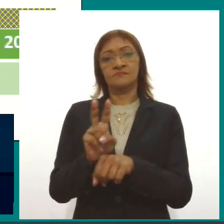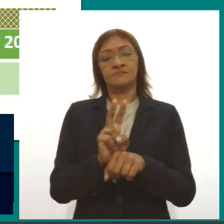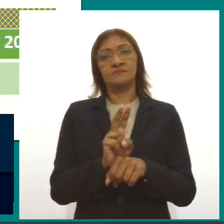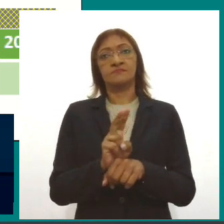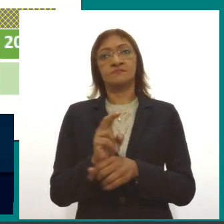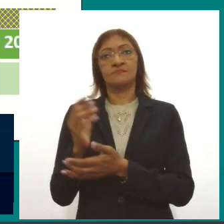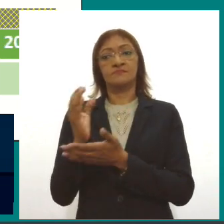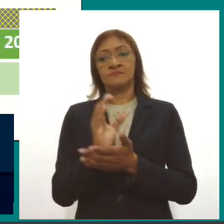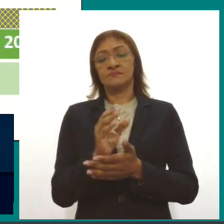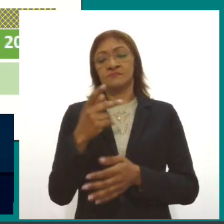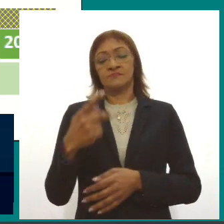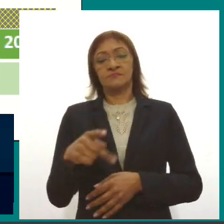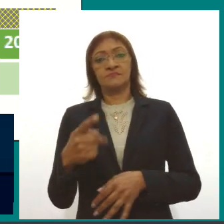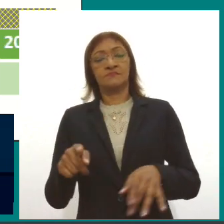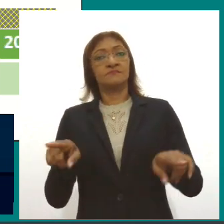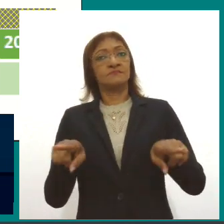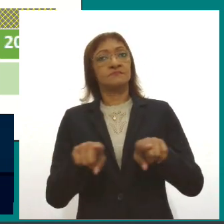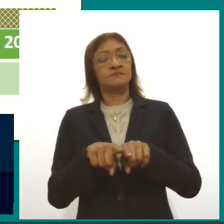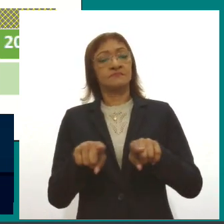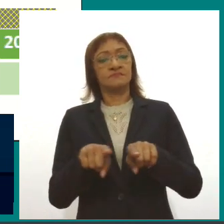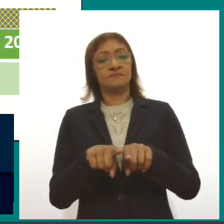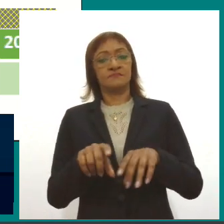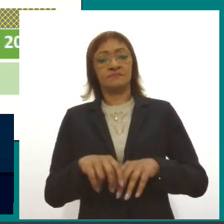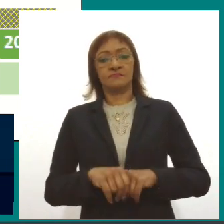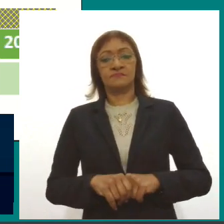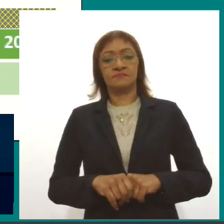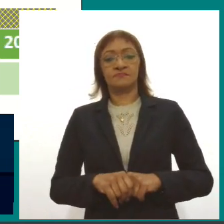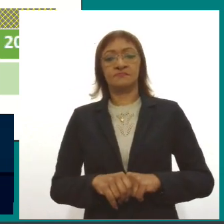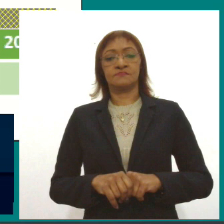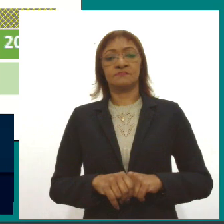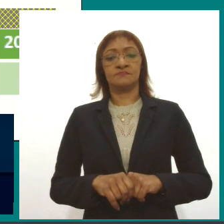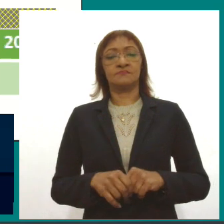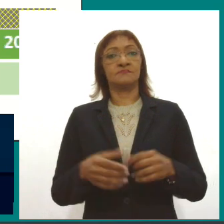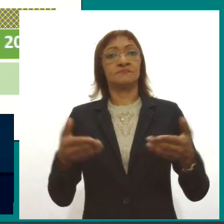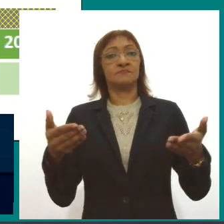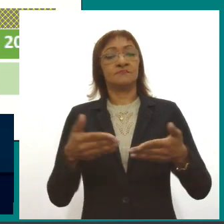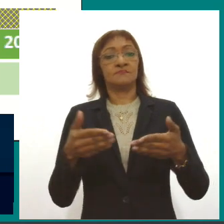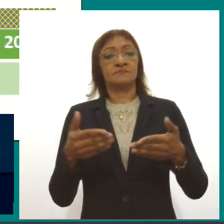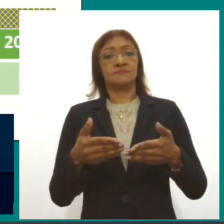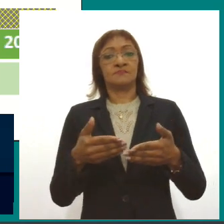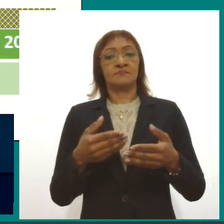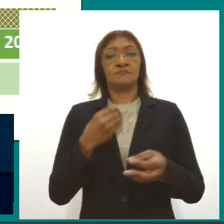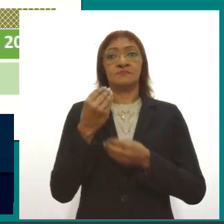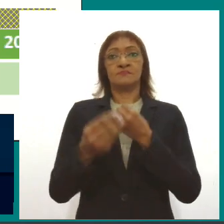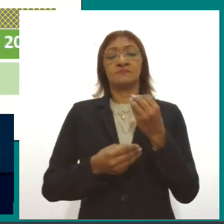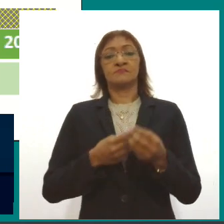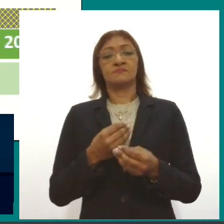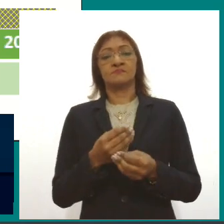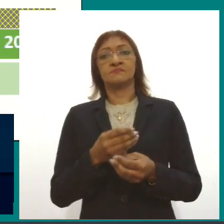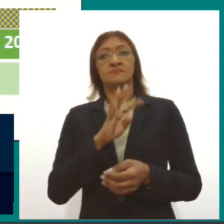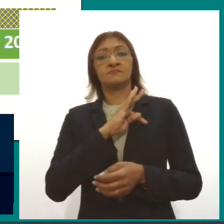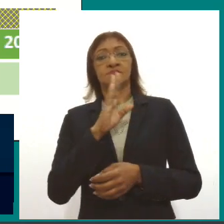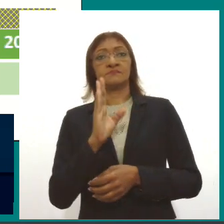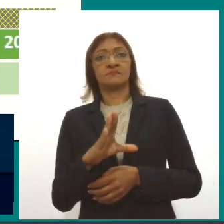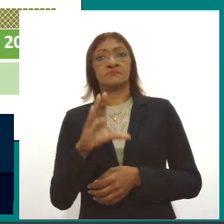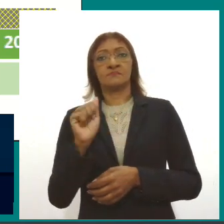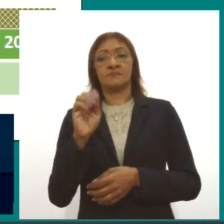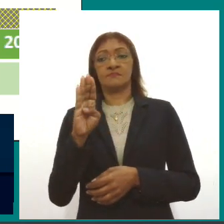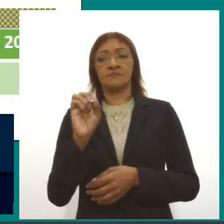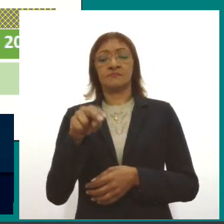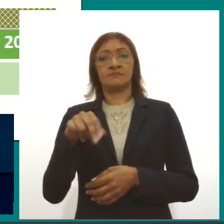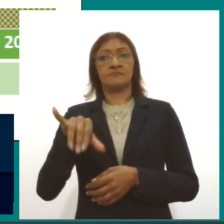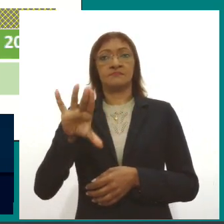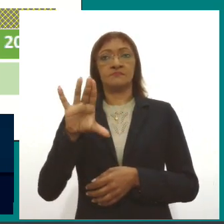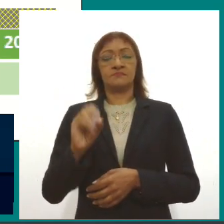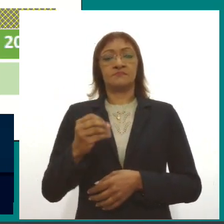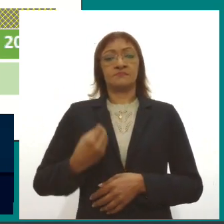recursos naturais, mas também, agora com essa onda do crédito de carbono, né, que é a moeda